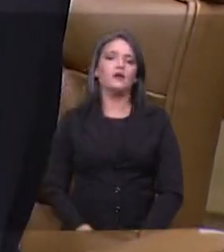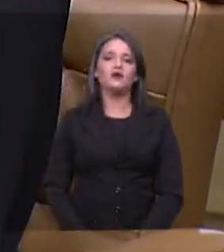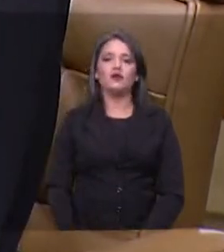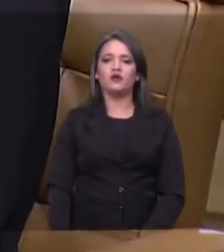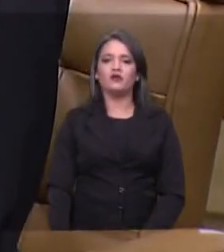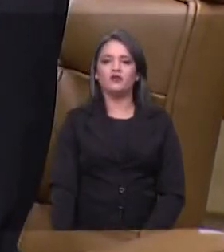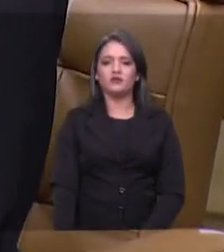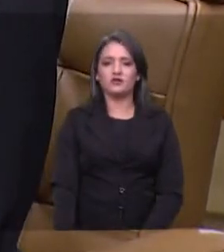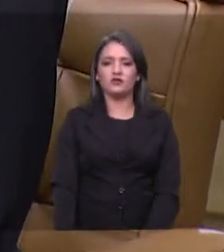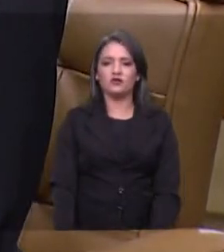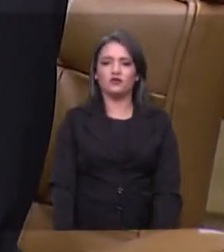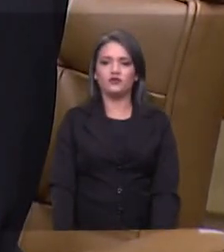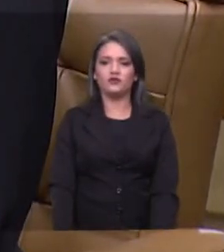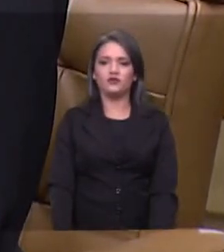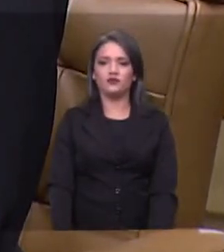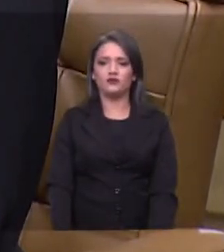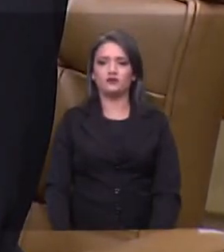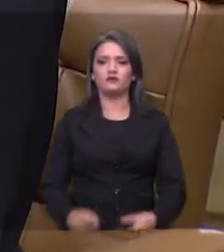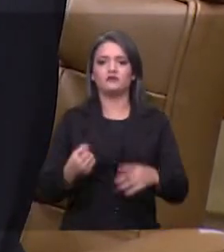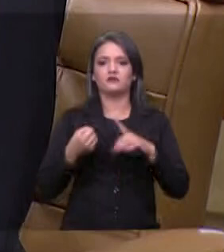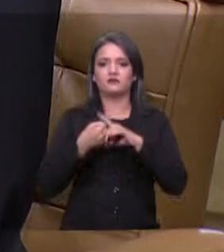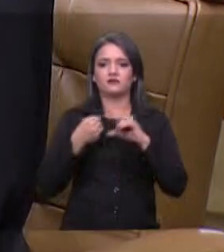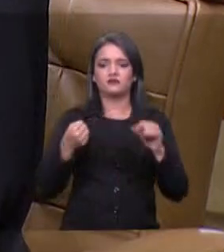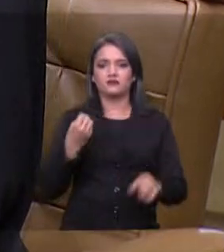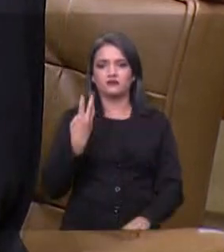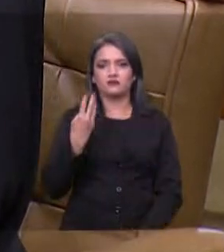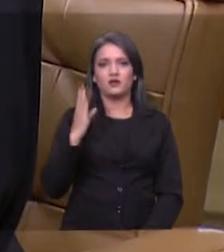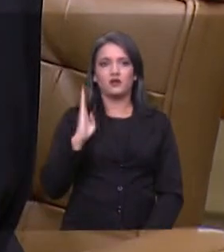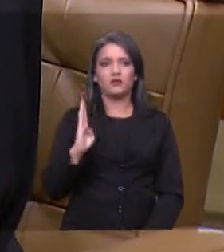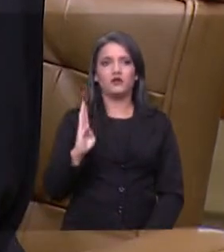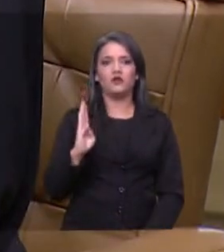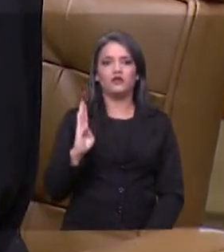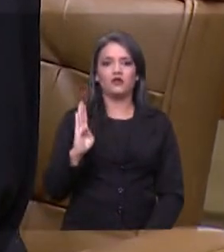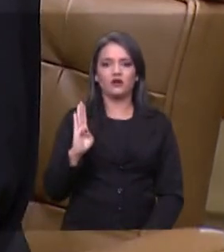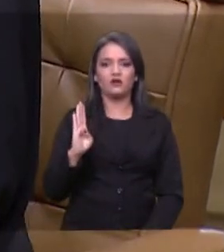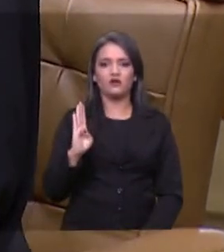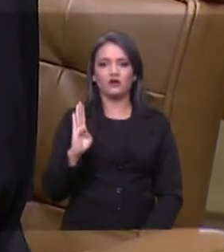Em relação ao artigo 3B, parágrafo 2º,